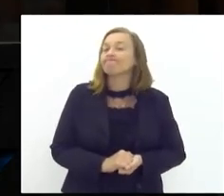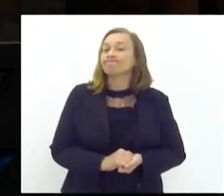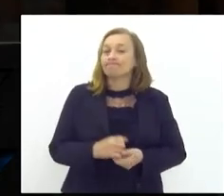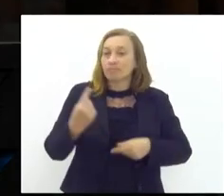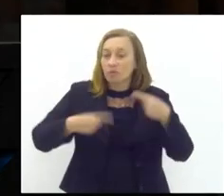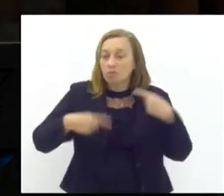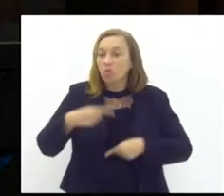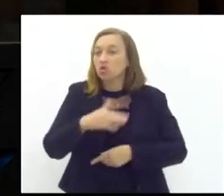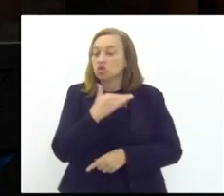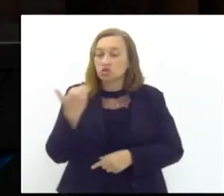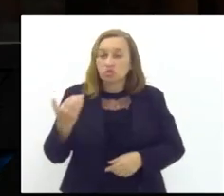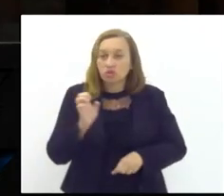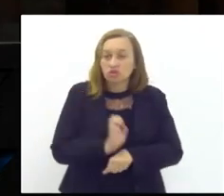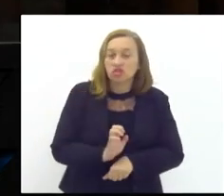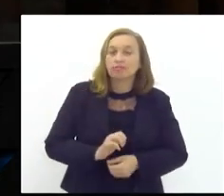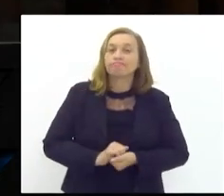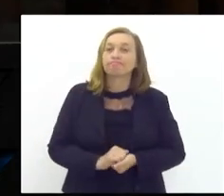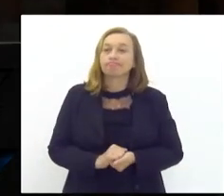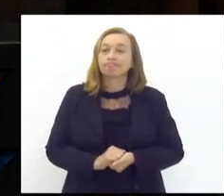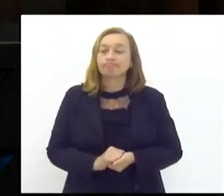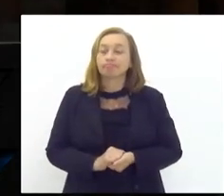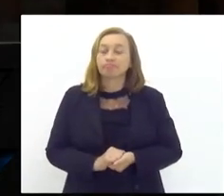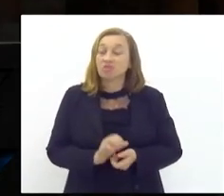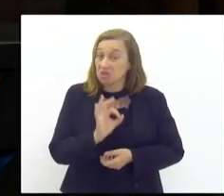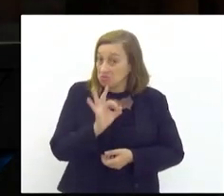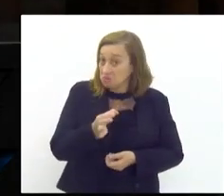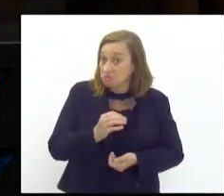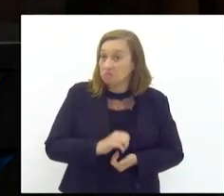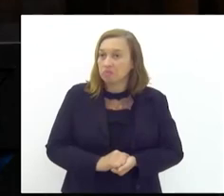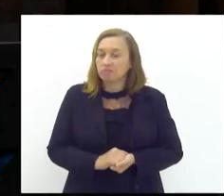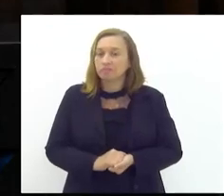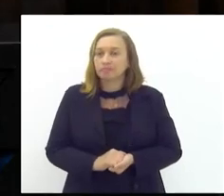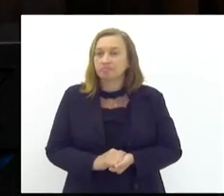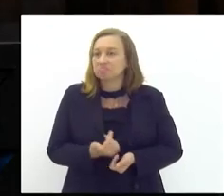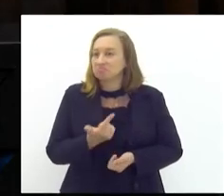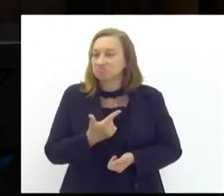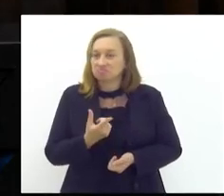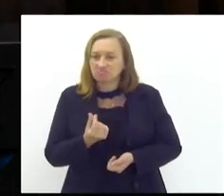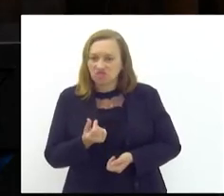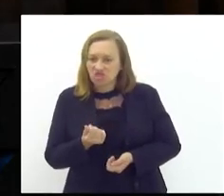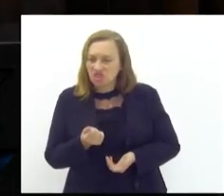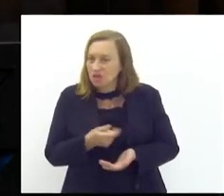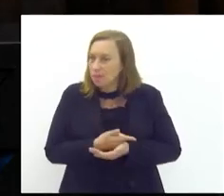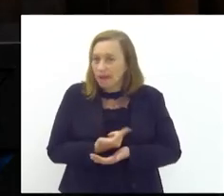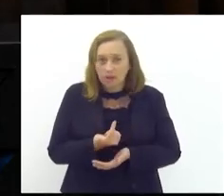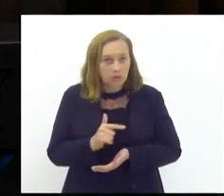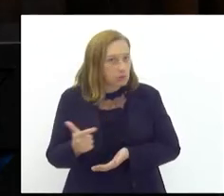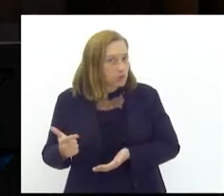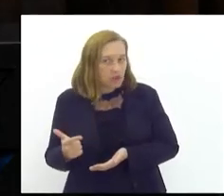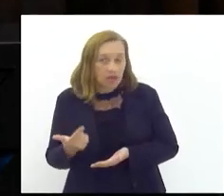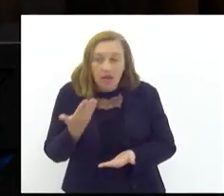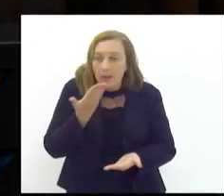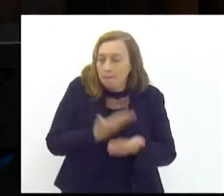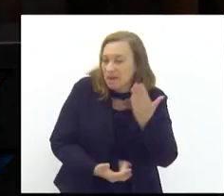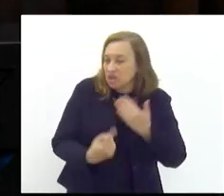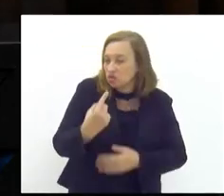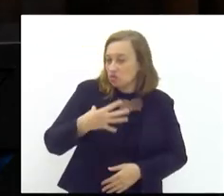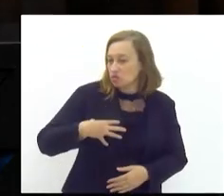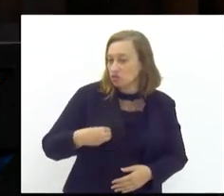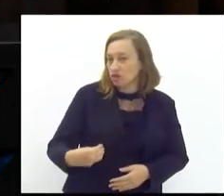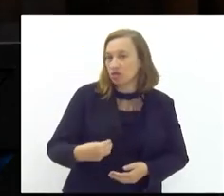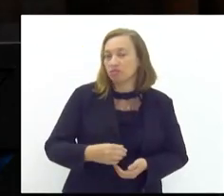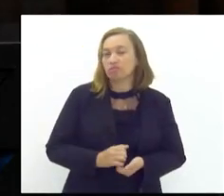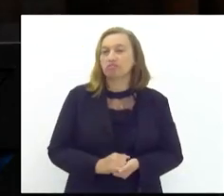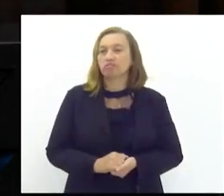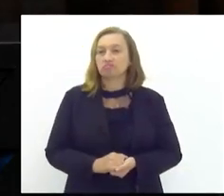política de morte do estado e é óbvio que não tem dinheiro que pague a perda de um filho de um ente